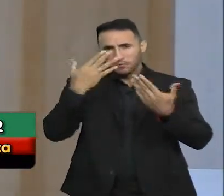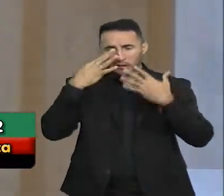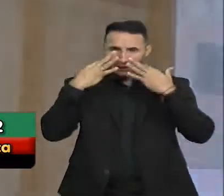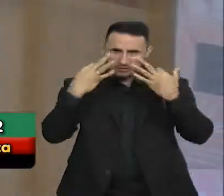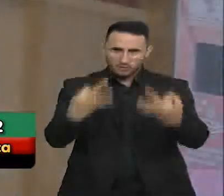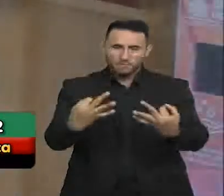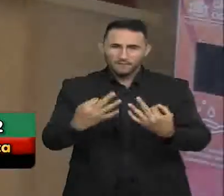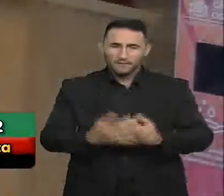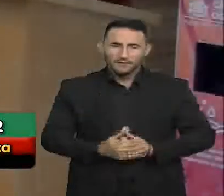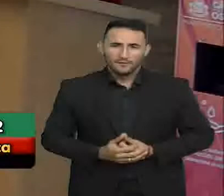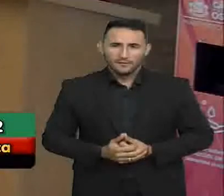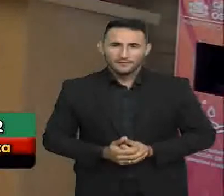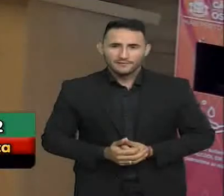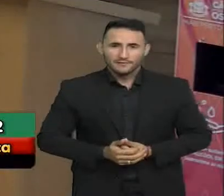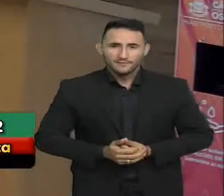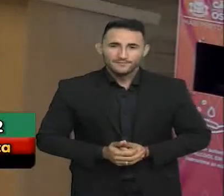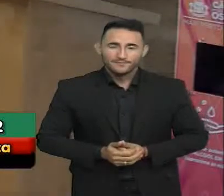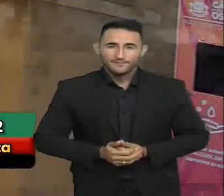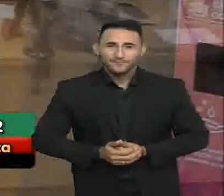gente?